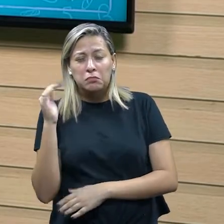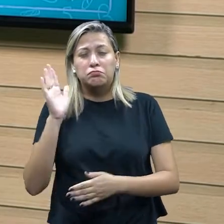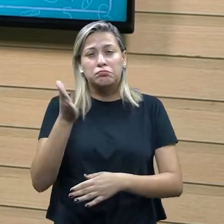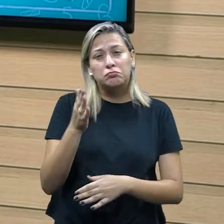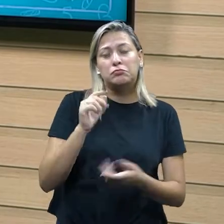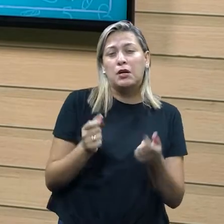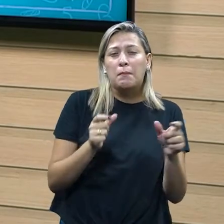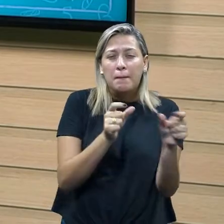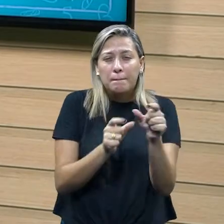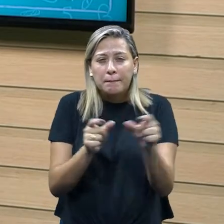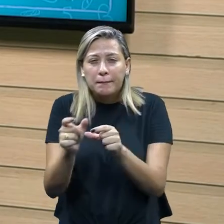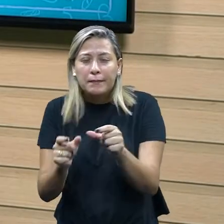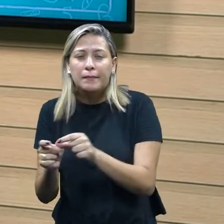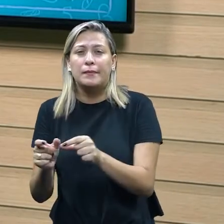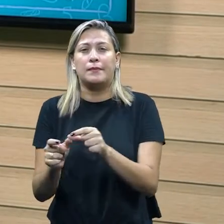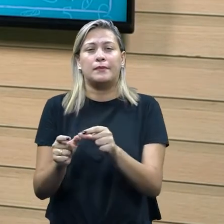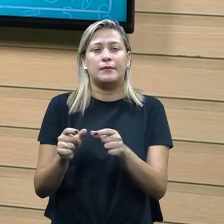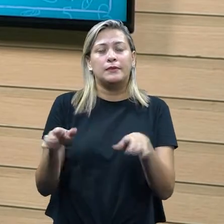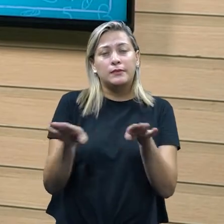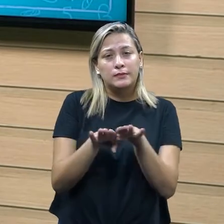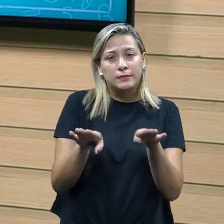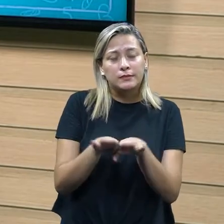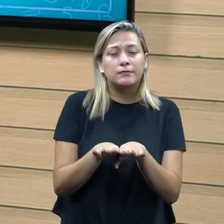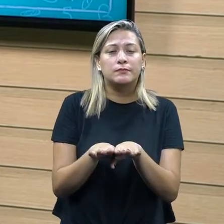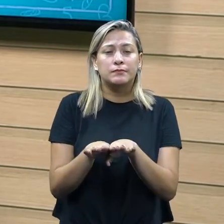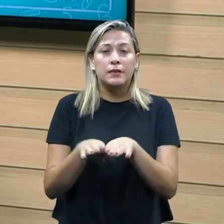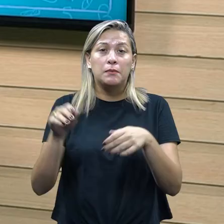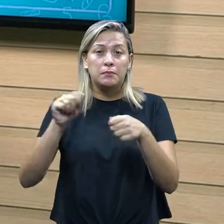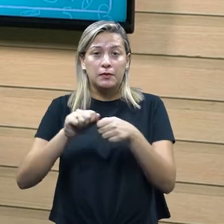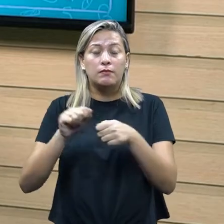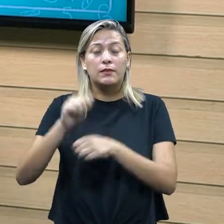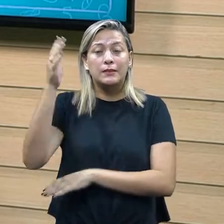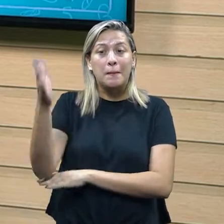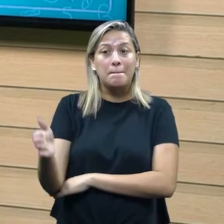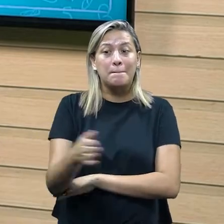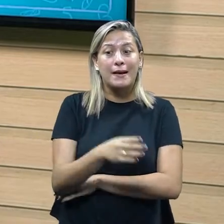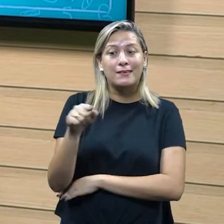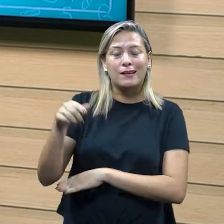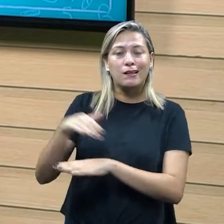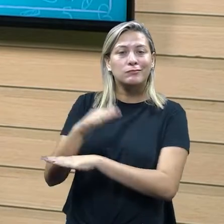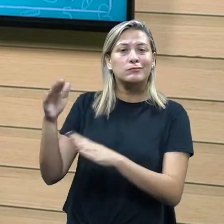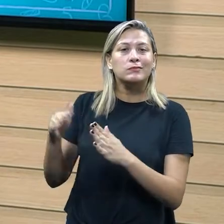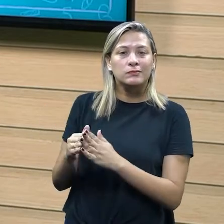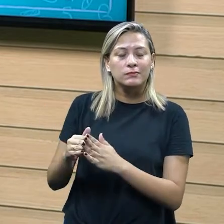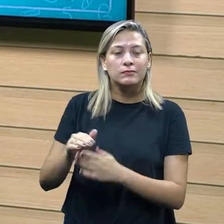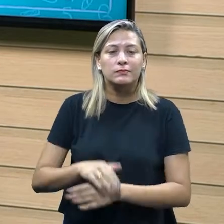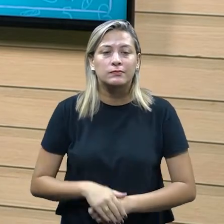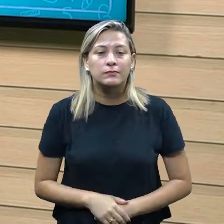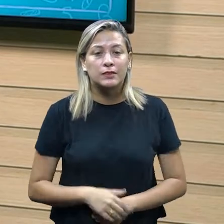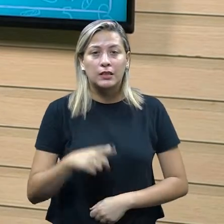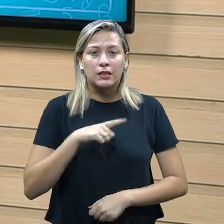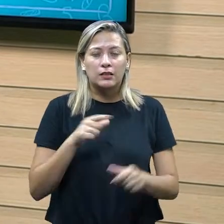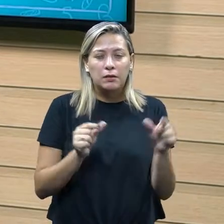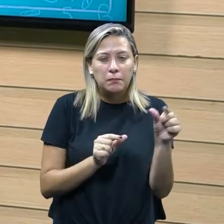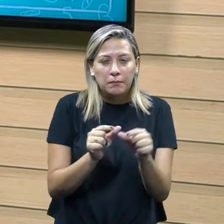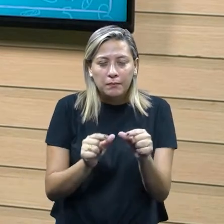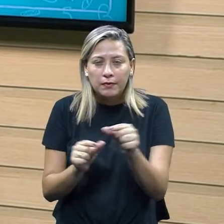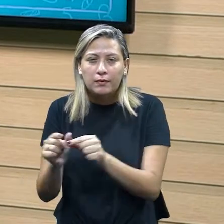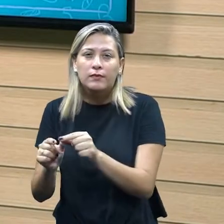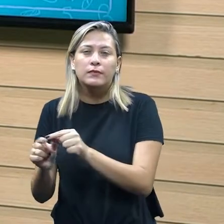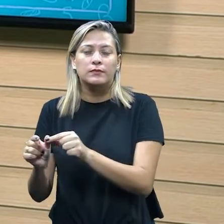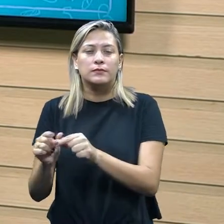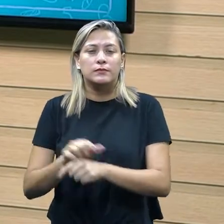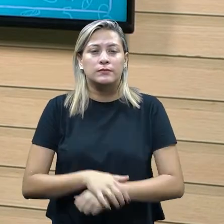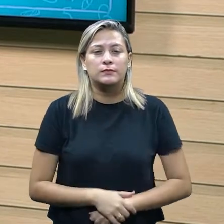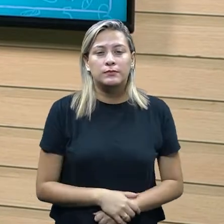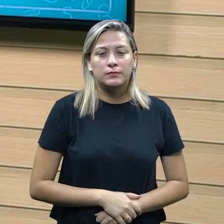de componentes, né, a gente tem também ele para o desenvolvimento da máquina em si. Então essa máquina é composta por peças, por esses